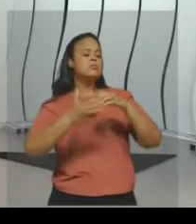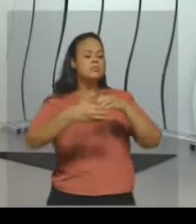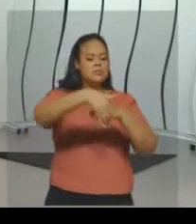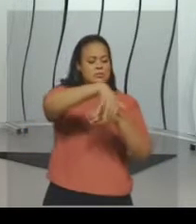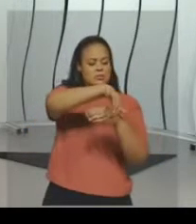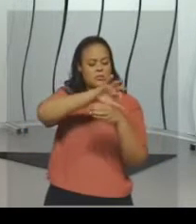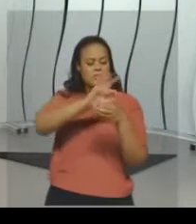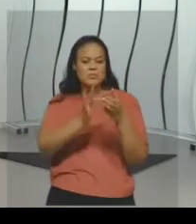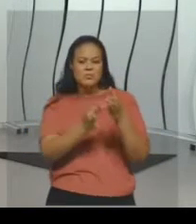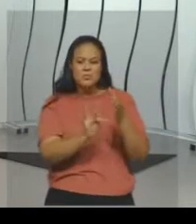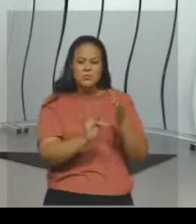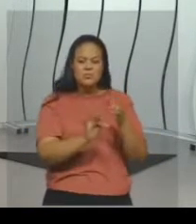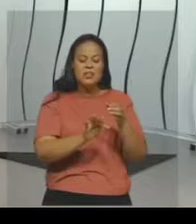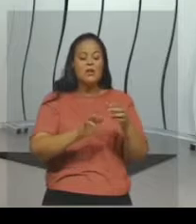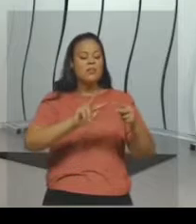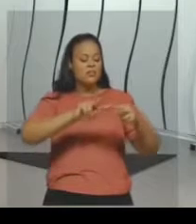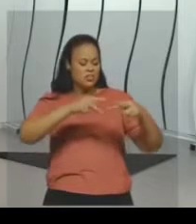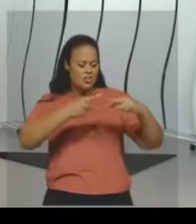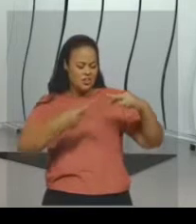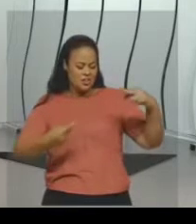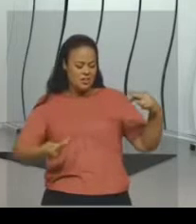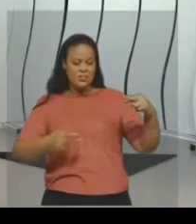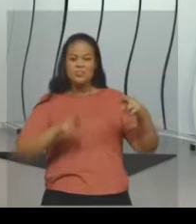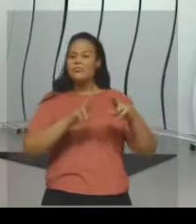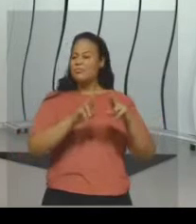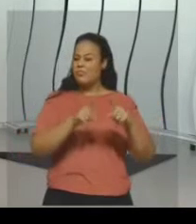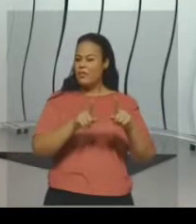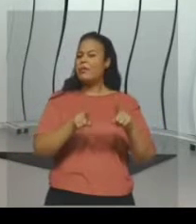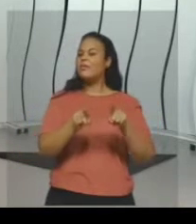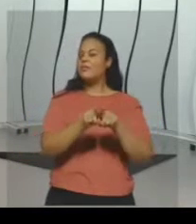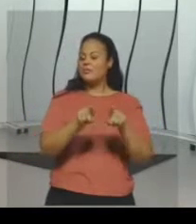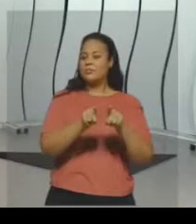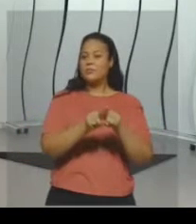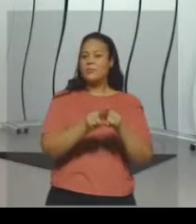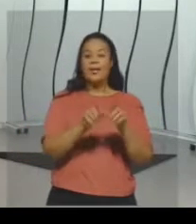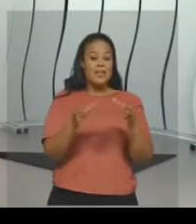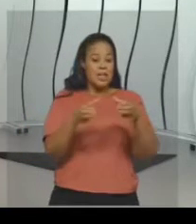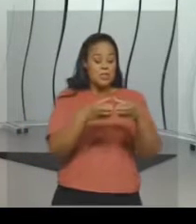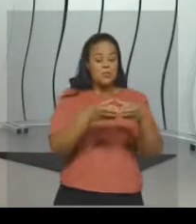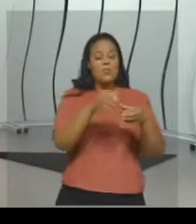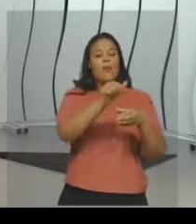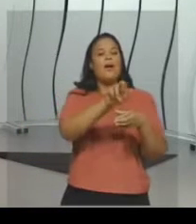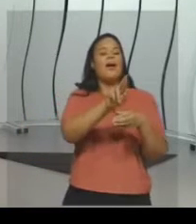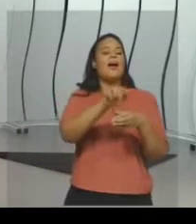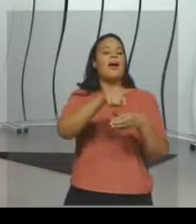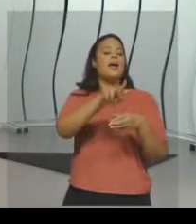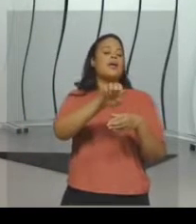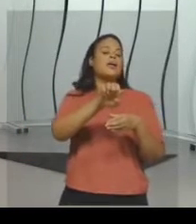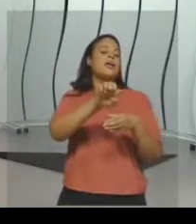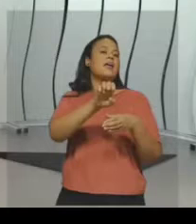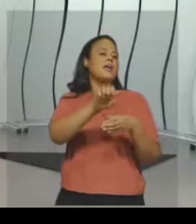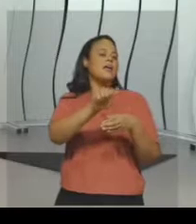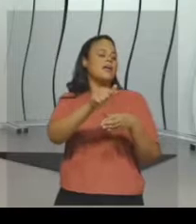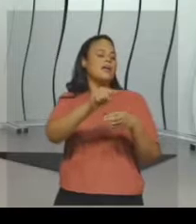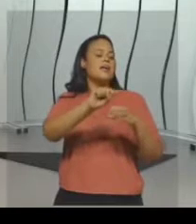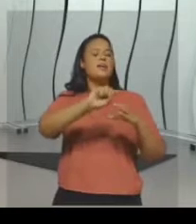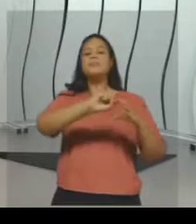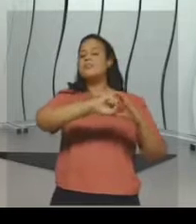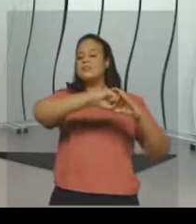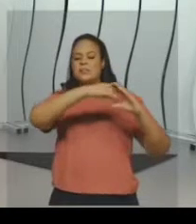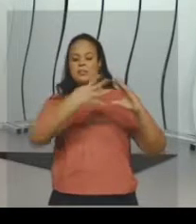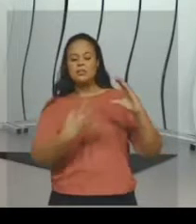com relação à sua genética. O DNA das árqueas possui características bem diferentes do DNA